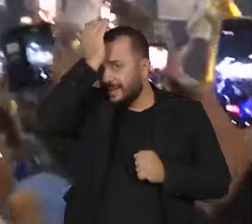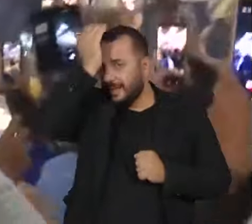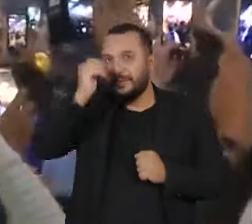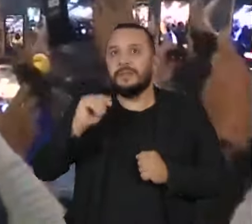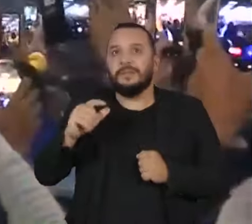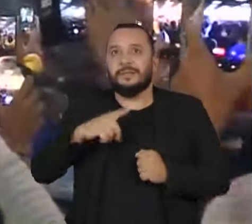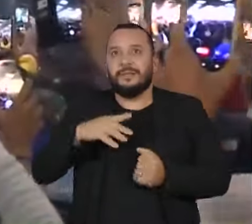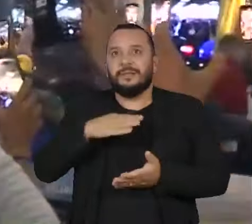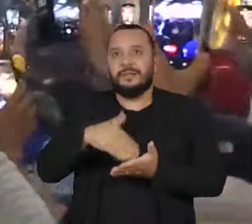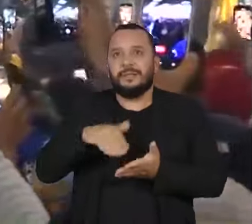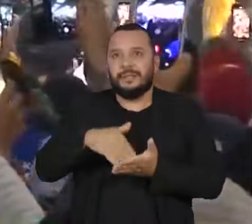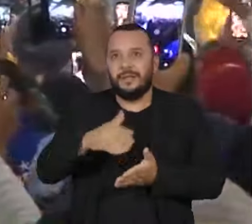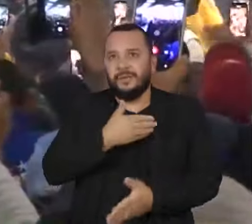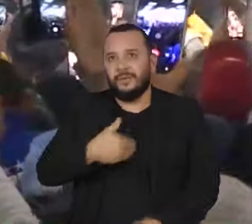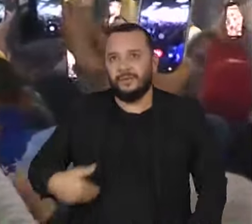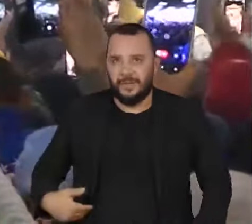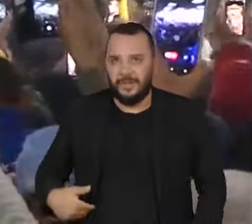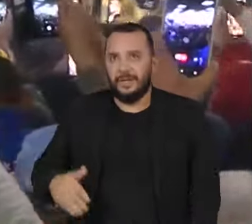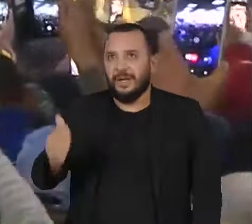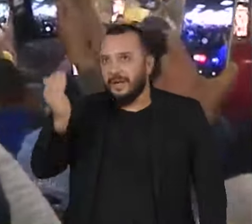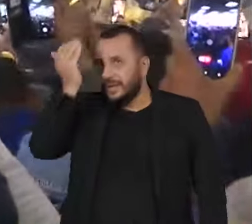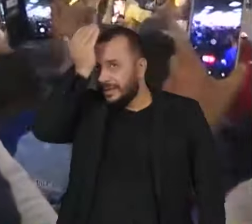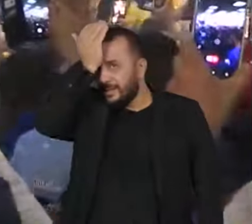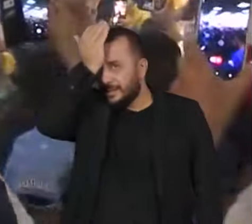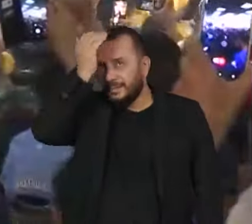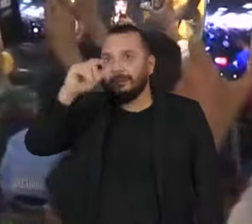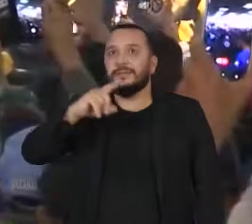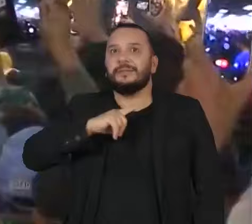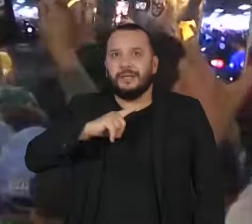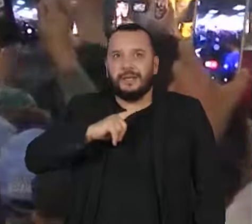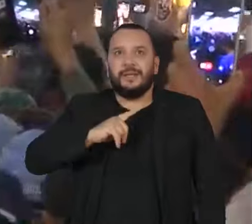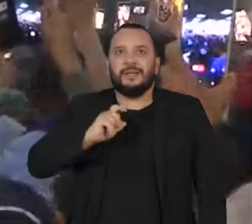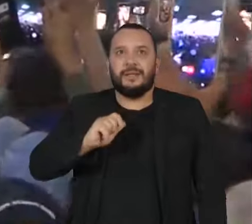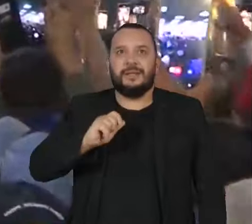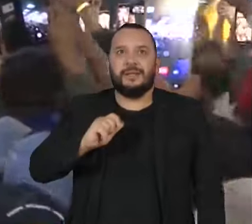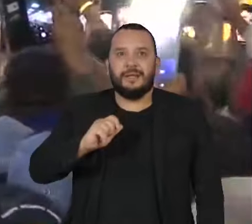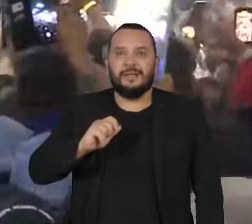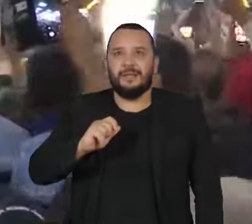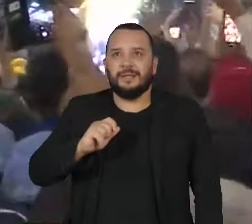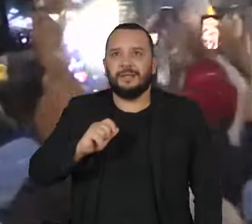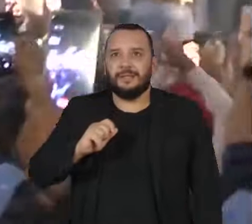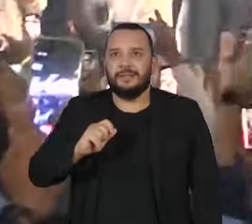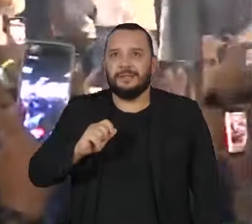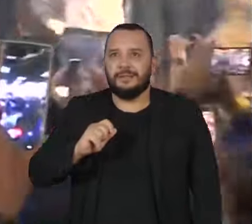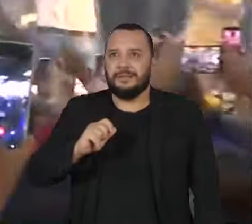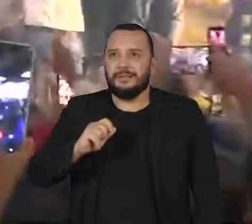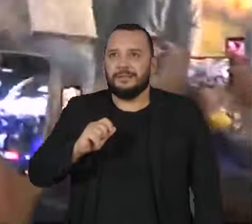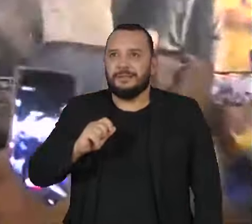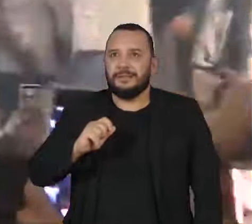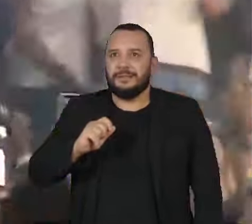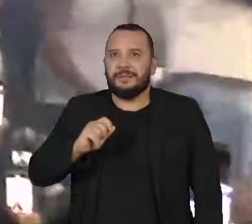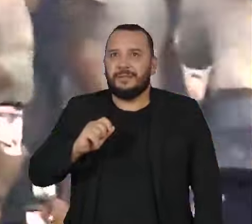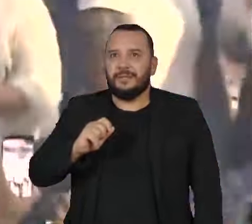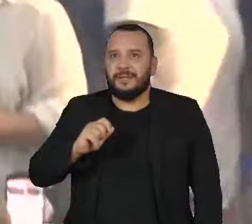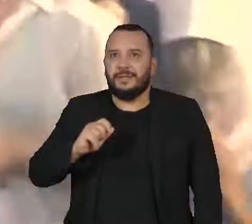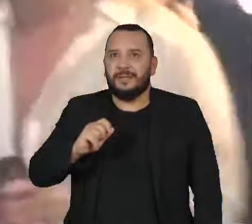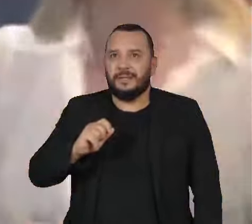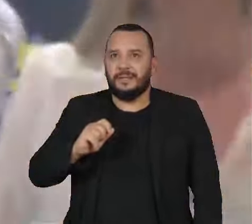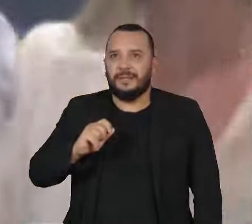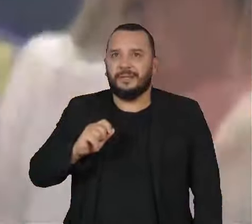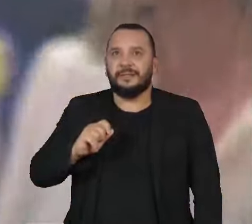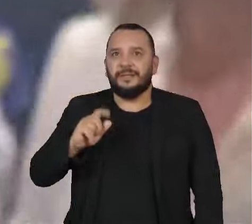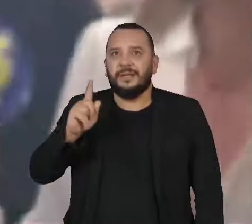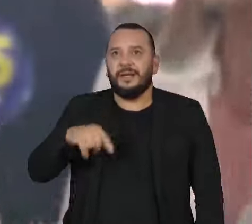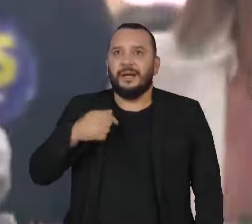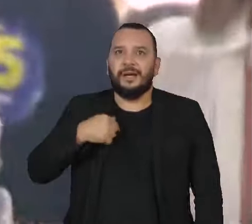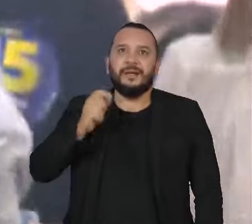Aparecido, secretário de governo ali, do lado esquerdo, de quem olha para a tela. É o Edson Aparecido. Alguém falou do